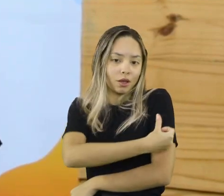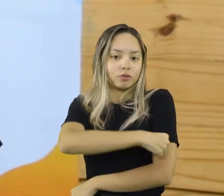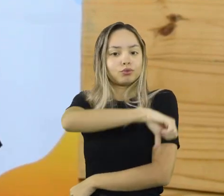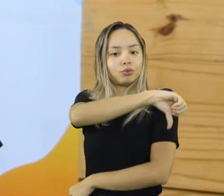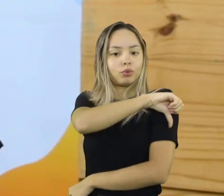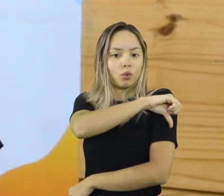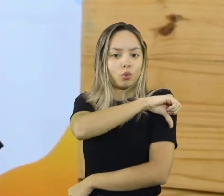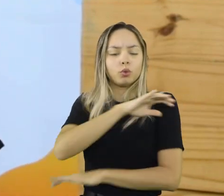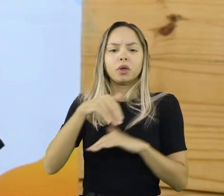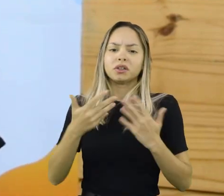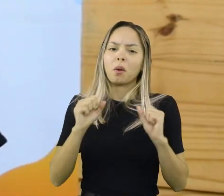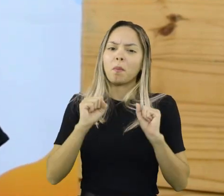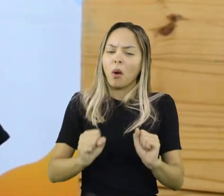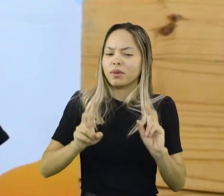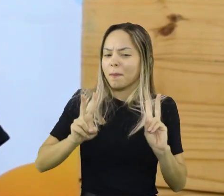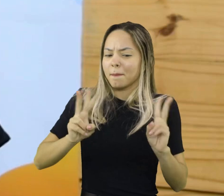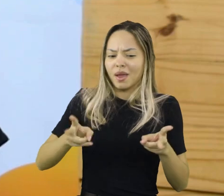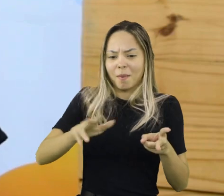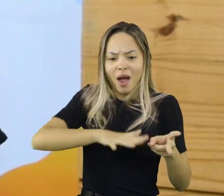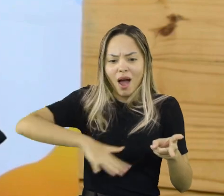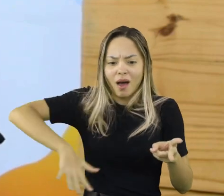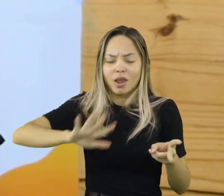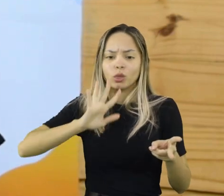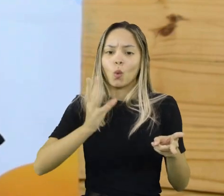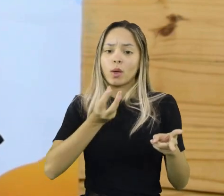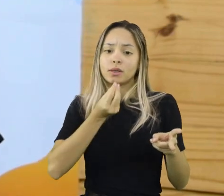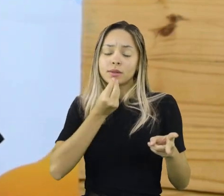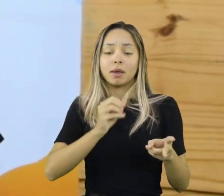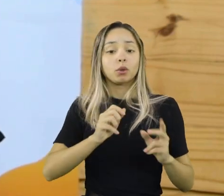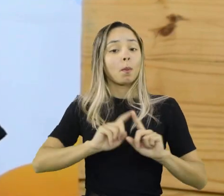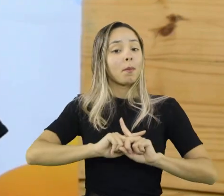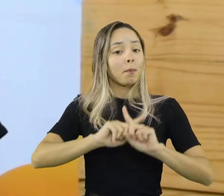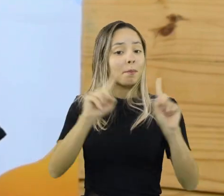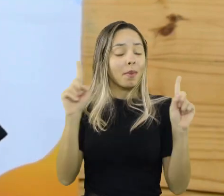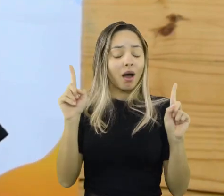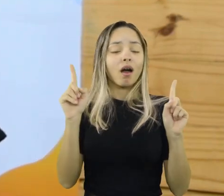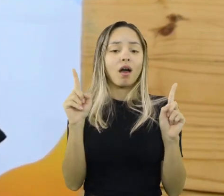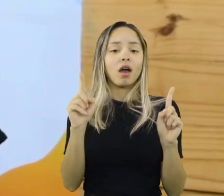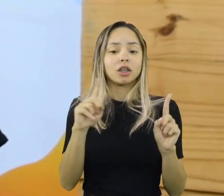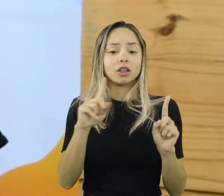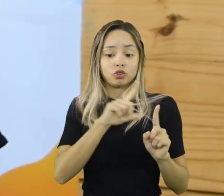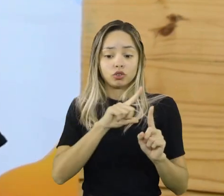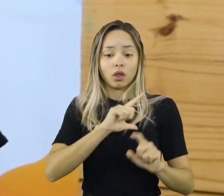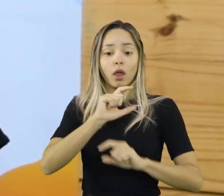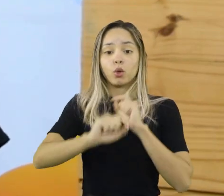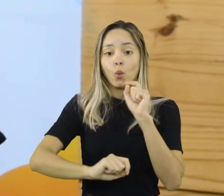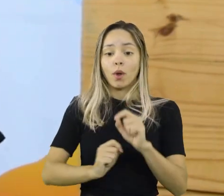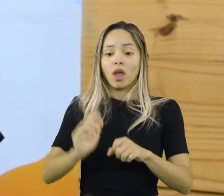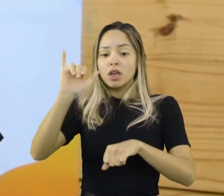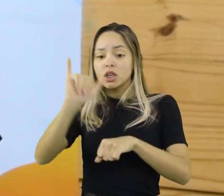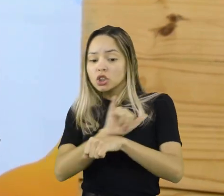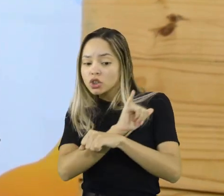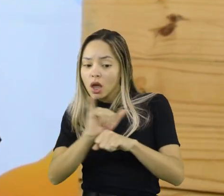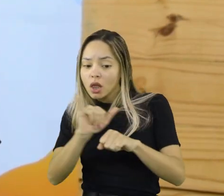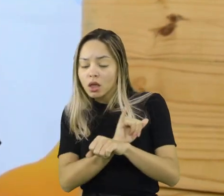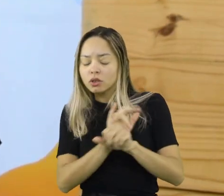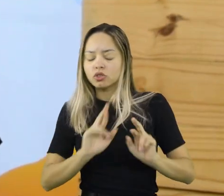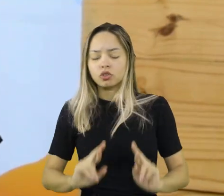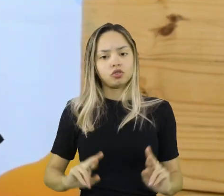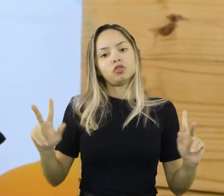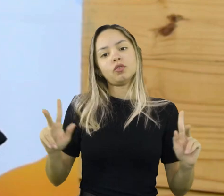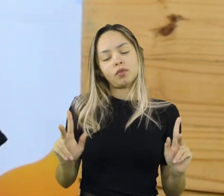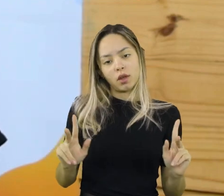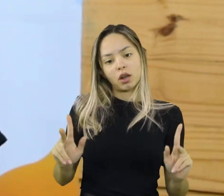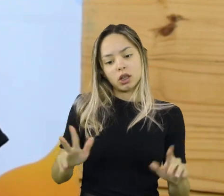mesma área de conhecimento, ele vai precisar ter uma abordagem que vai facilitar o processo de ensino-aprendizagem